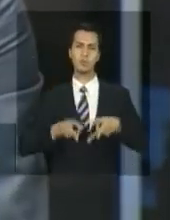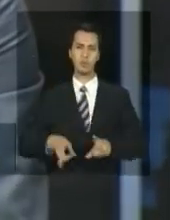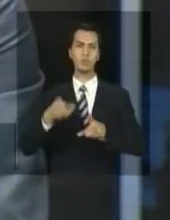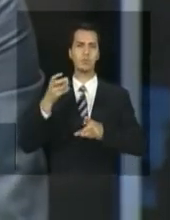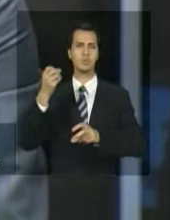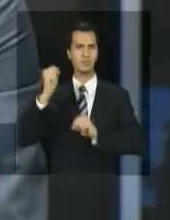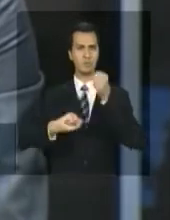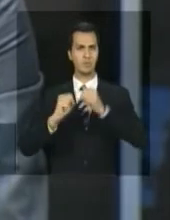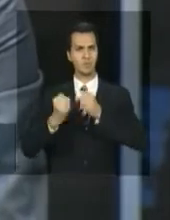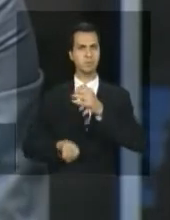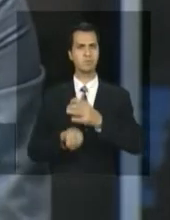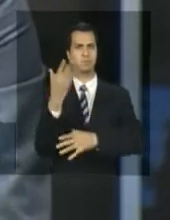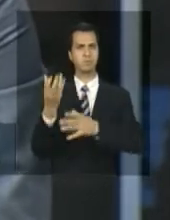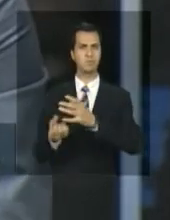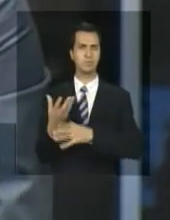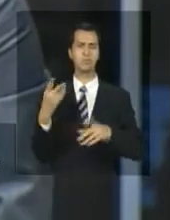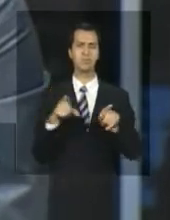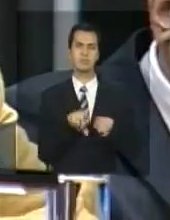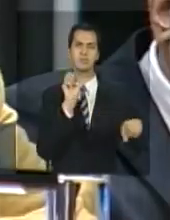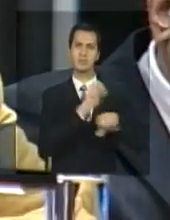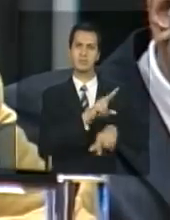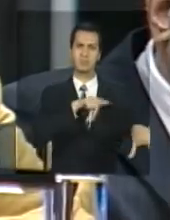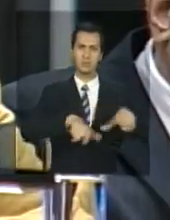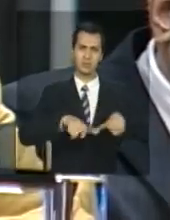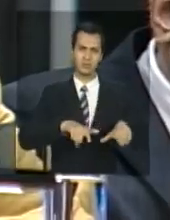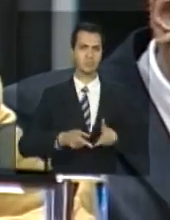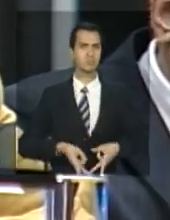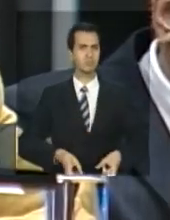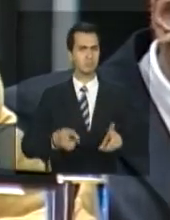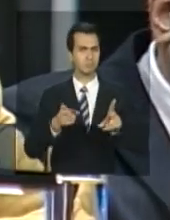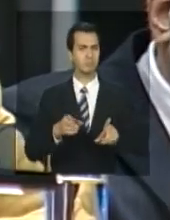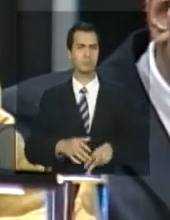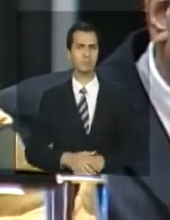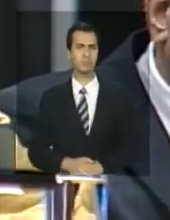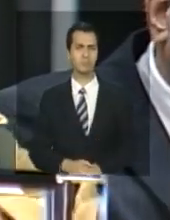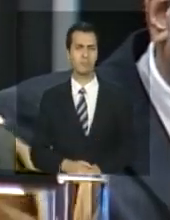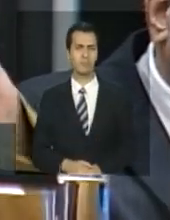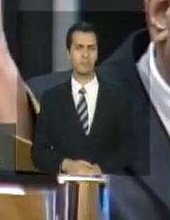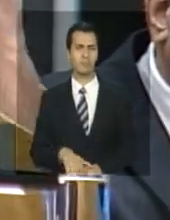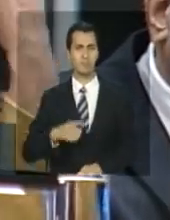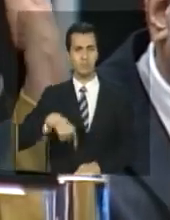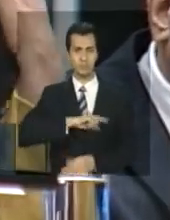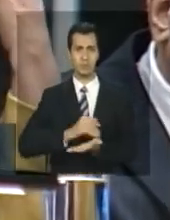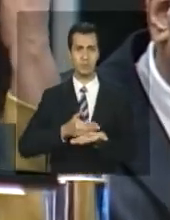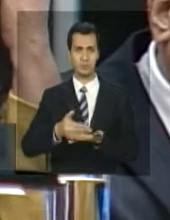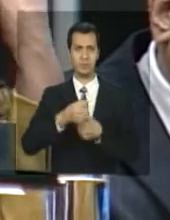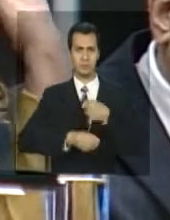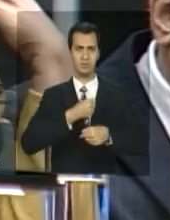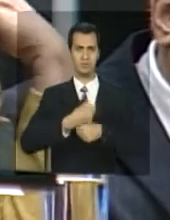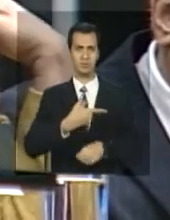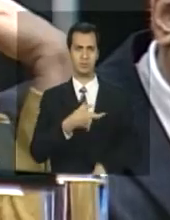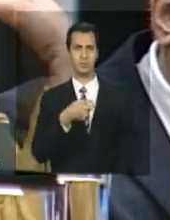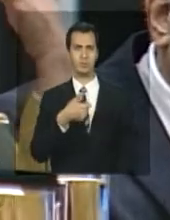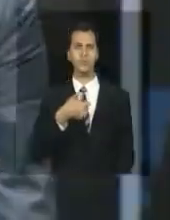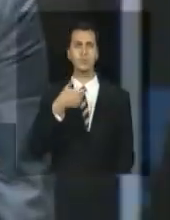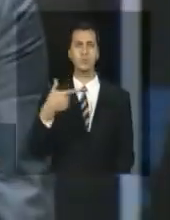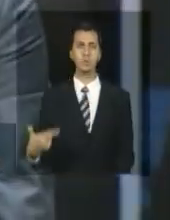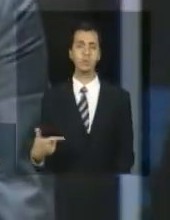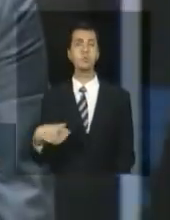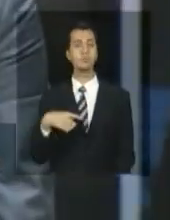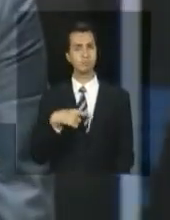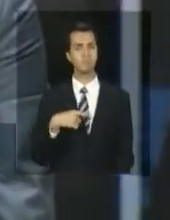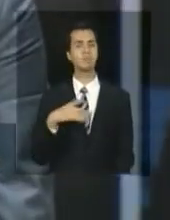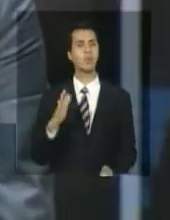do emprego para proteger a nossa estrutura produtiva. Começamos 2012 com